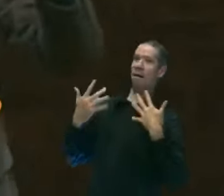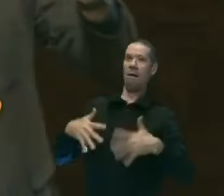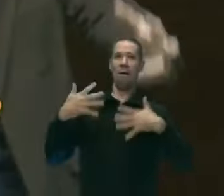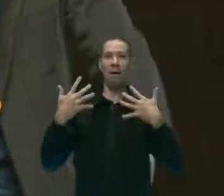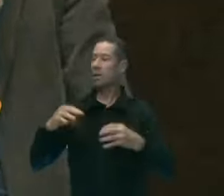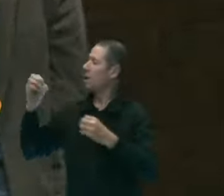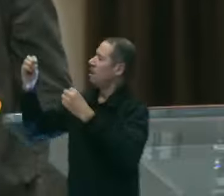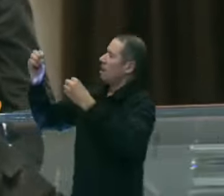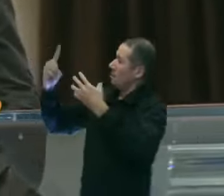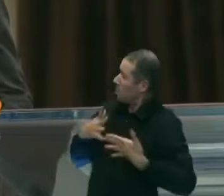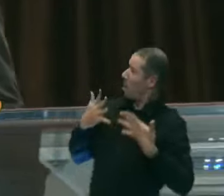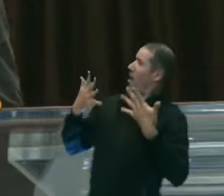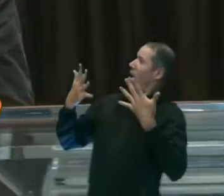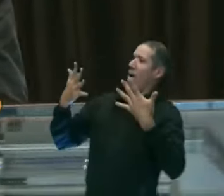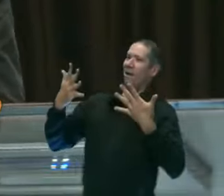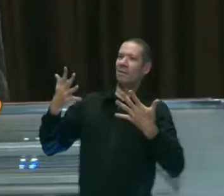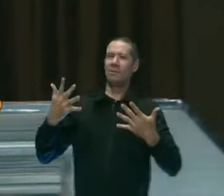Nos surpreende.